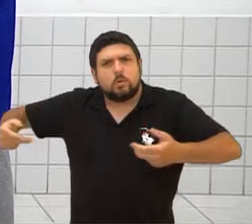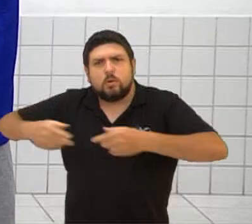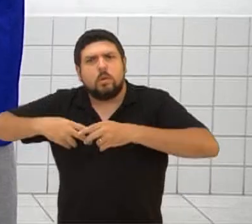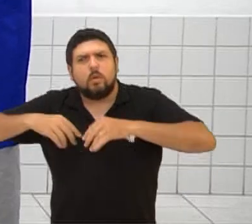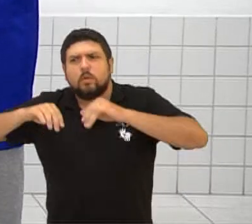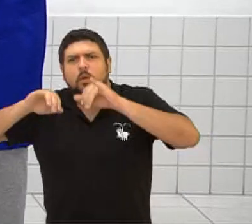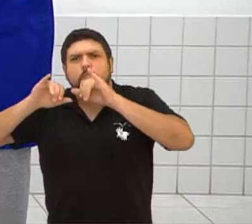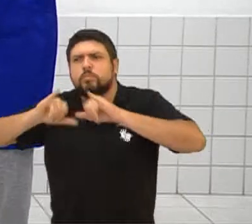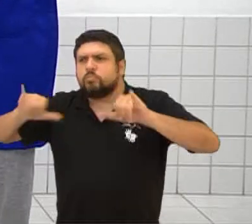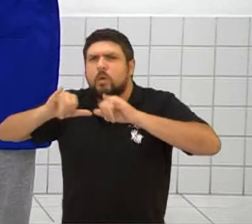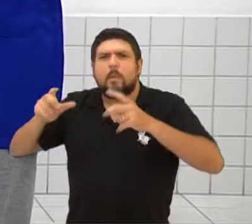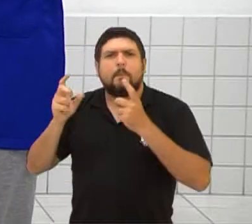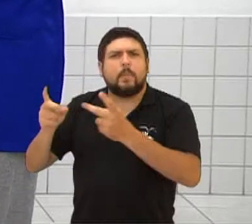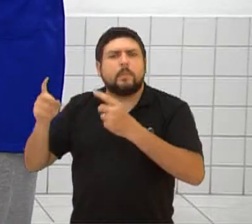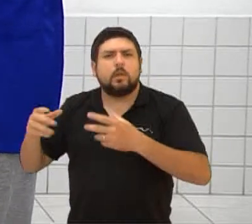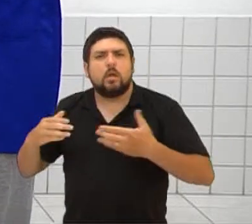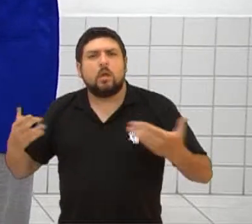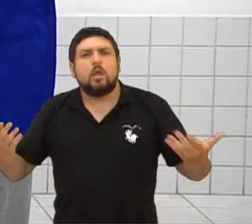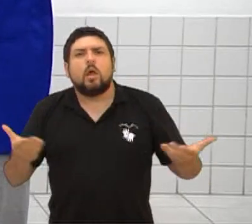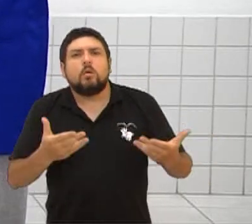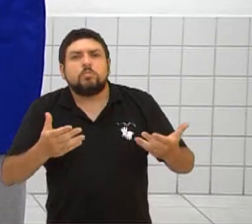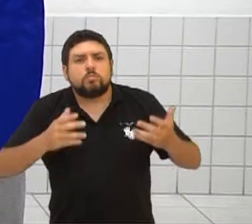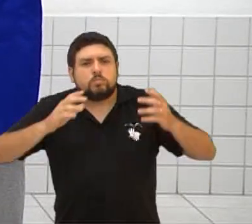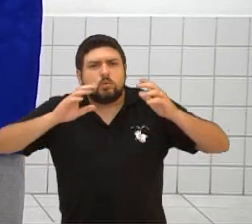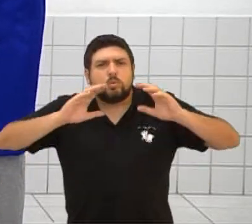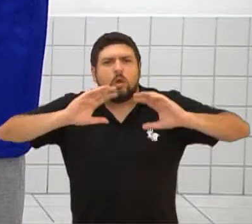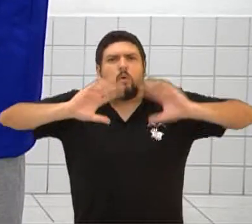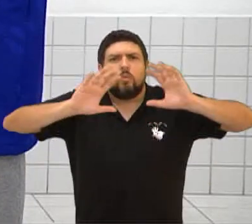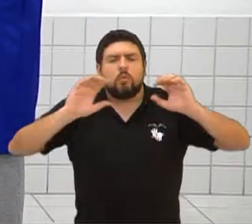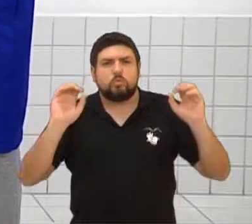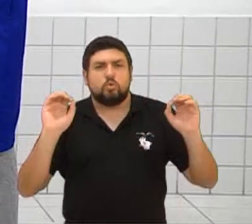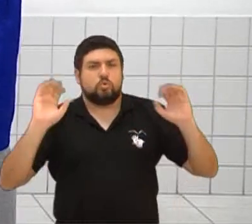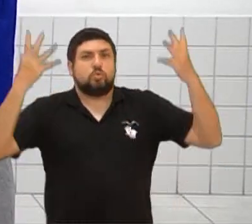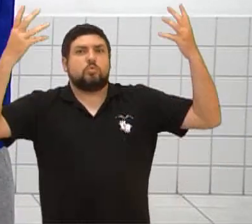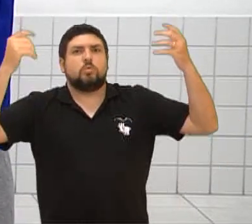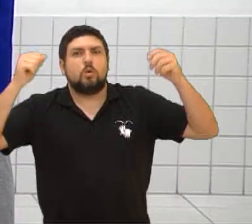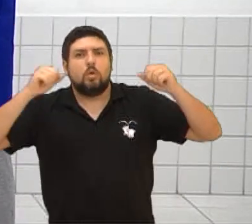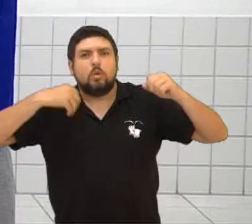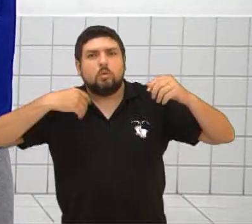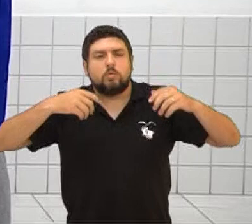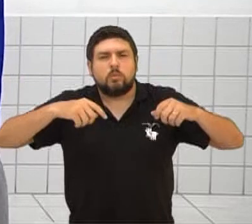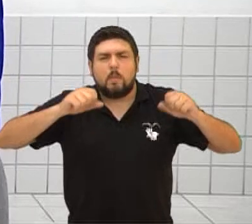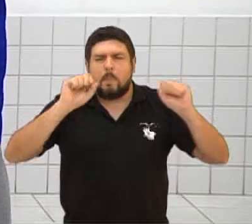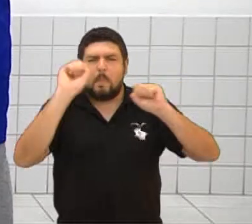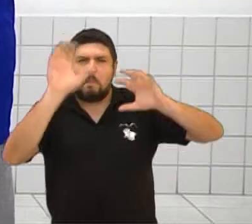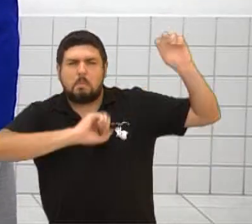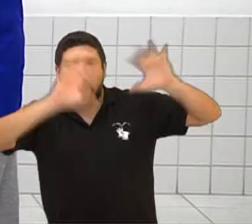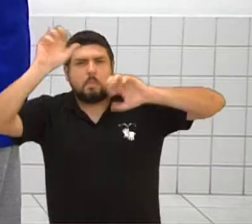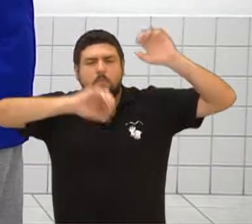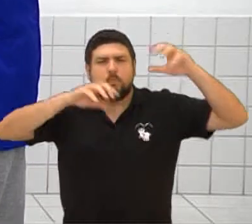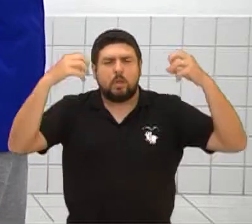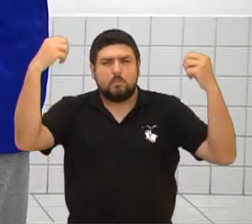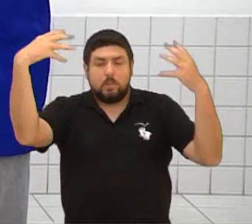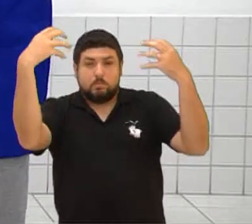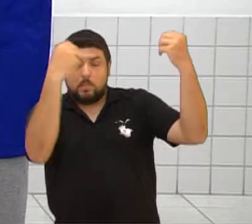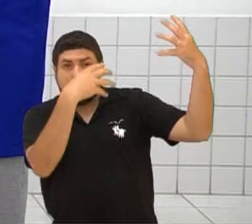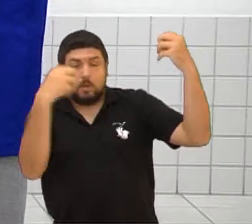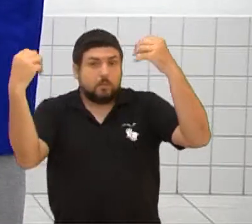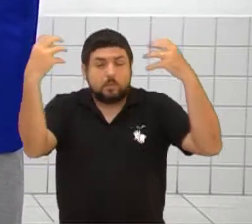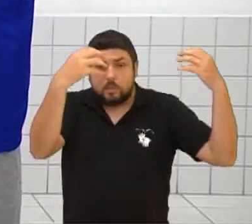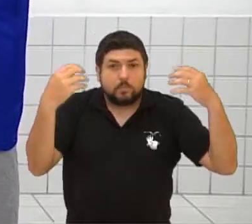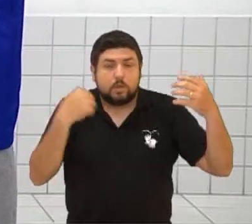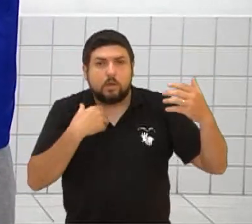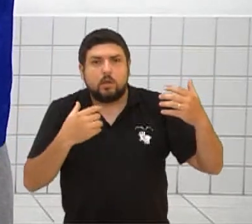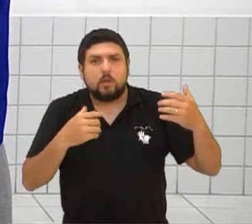hoje em dia, né? Com iluminação, com luz, painel de LED, porque não é só o artista, né? É a experiência que a pessoa vai ter. Então quem vai